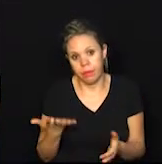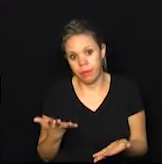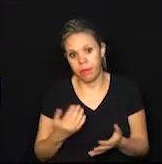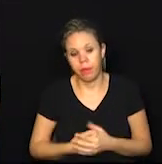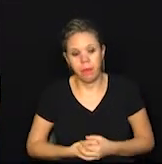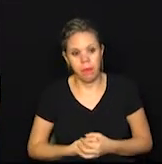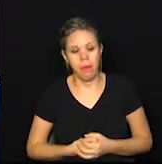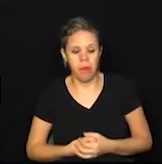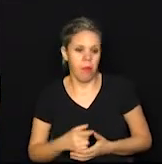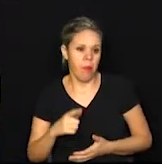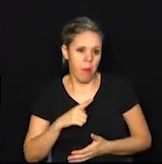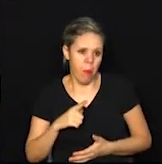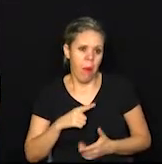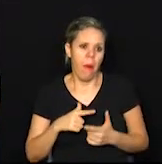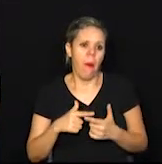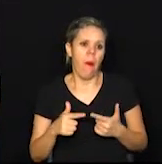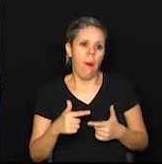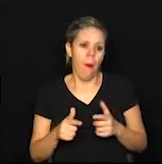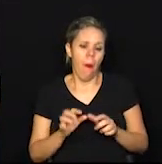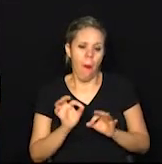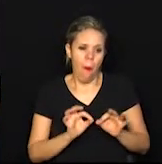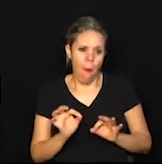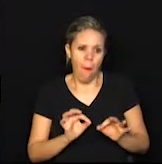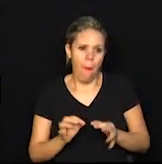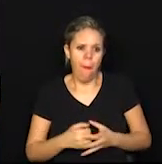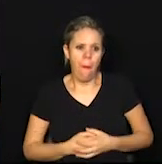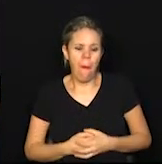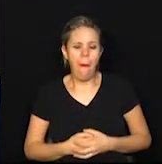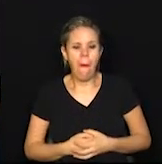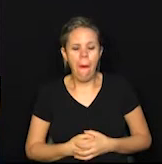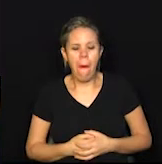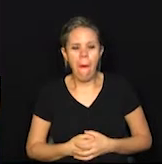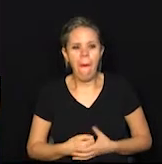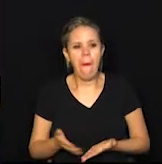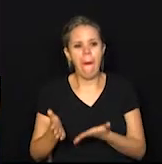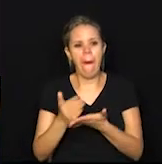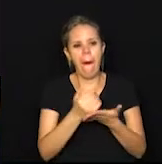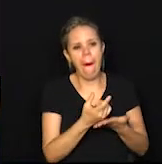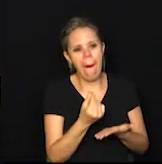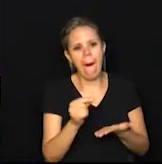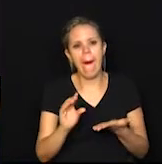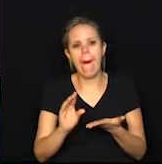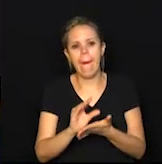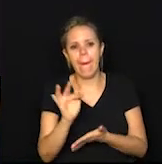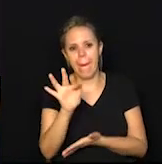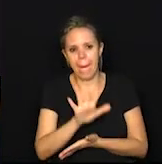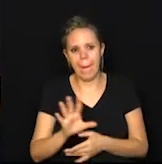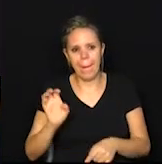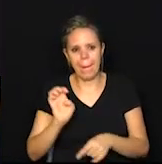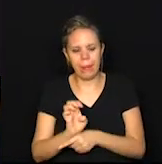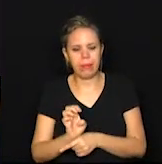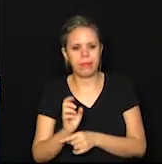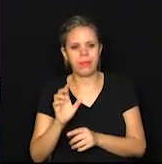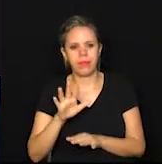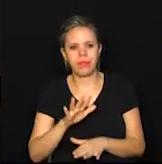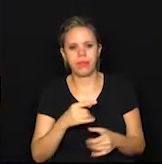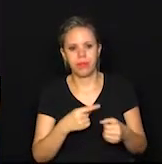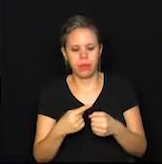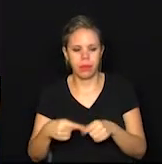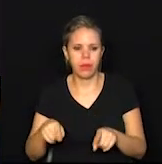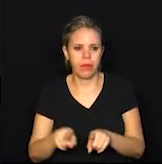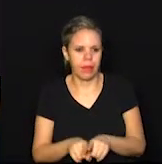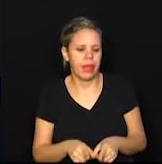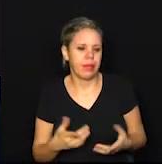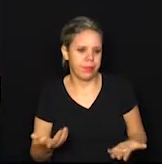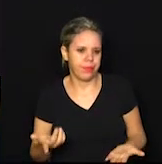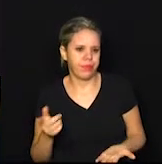mas que tem que ter um grande planejamento. Captação de recursos federais, estaduais, de outras instâncias também,